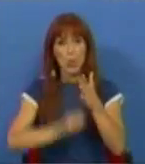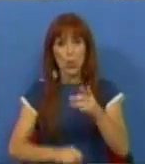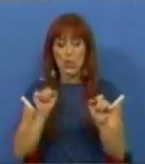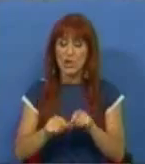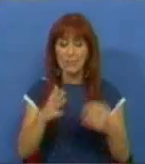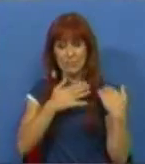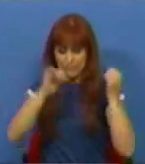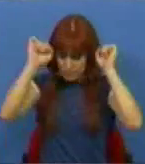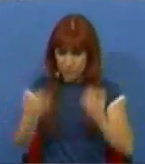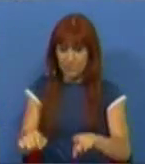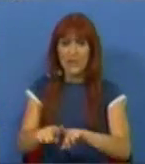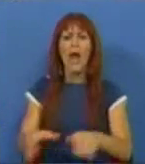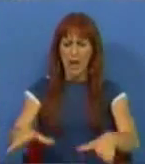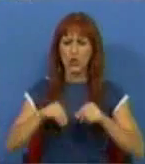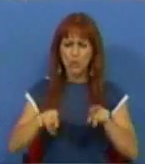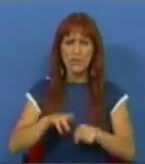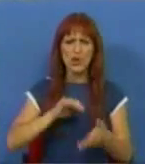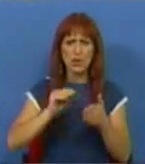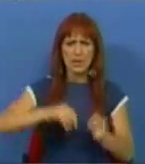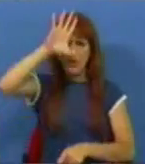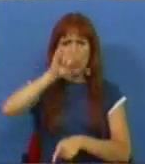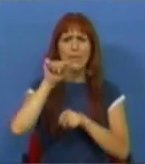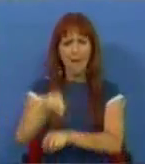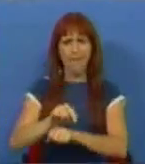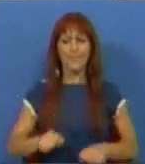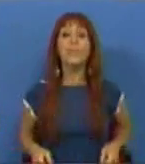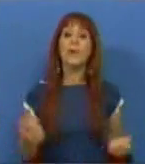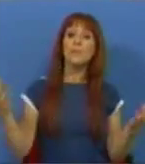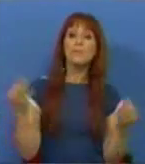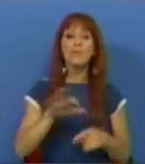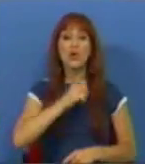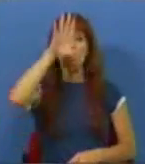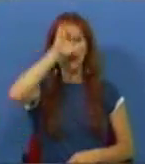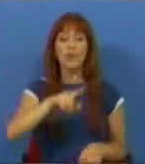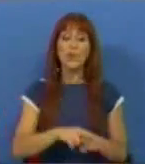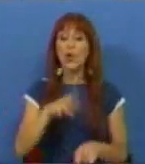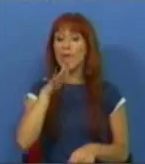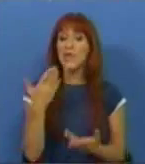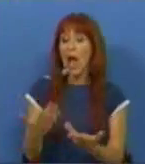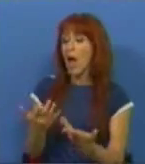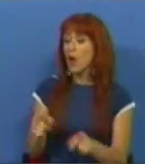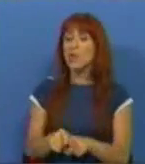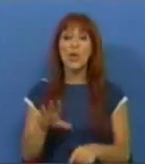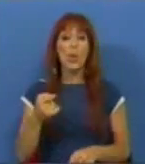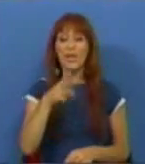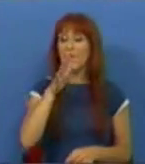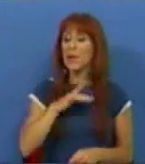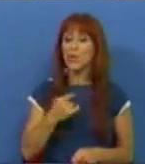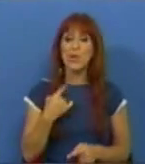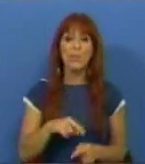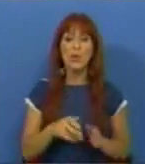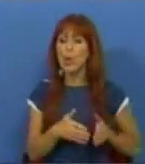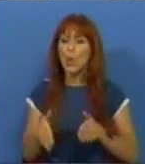da responsabilidade assumida pelo Secretário de Estado. É claro que o Sr. Primeiro-Ministro utiliza agora, quando nos dizia que tenho